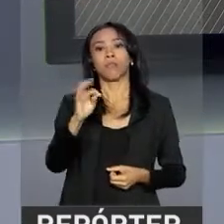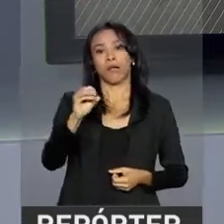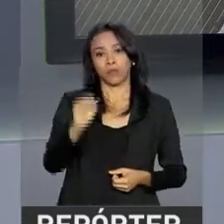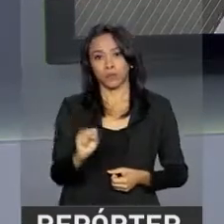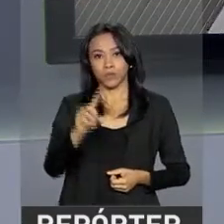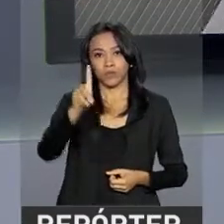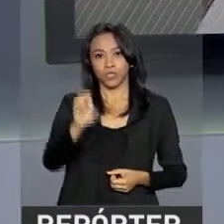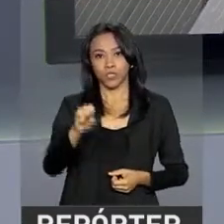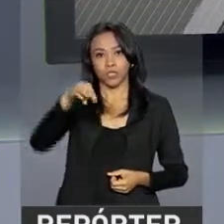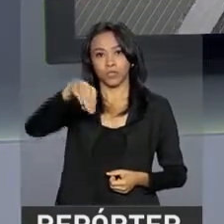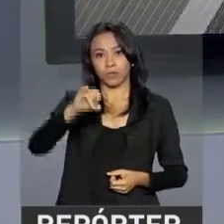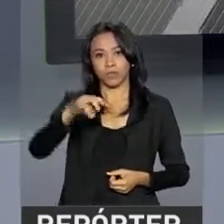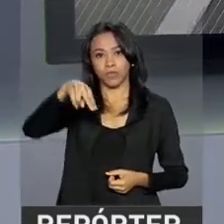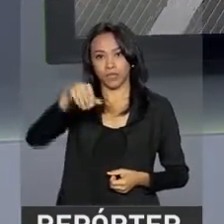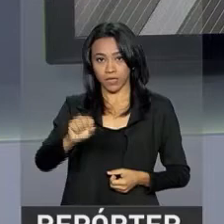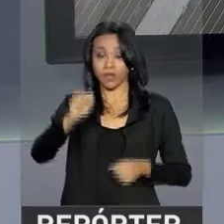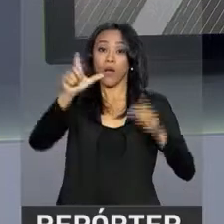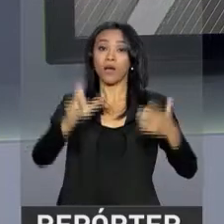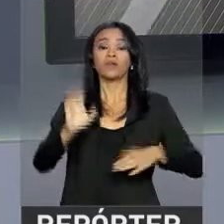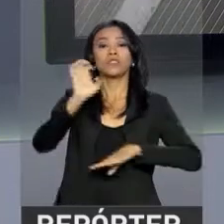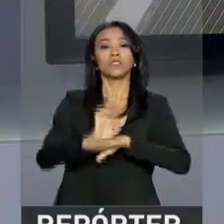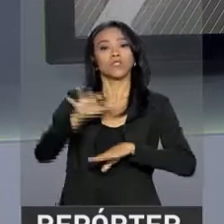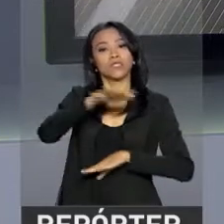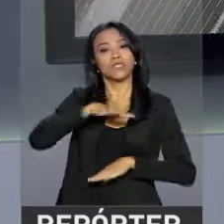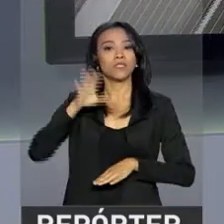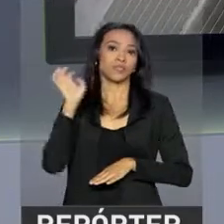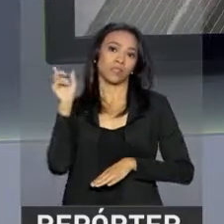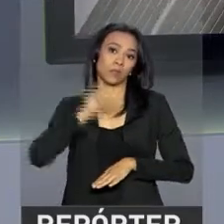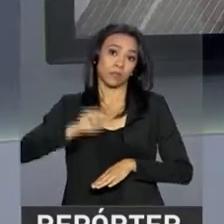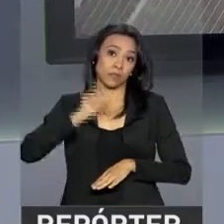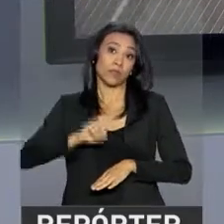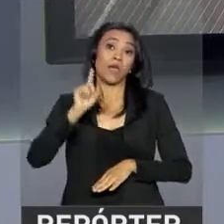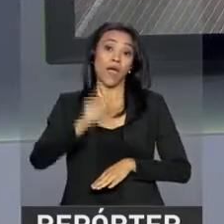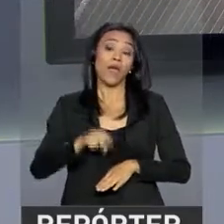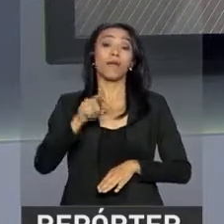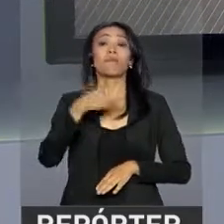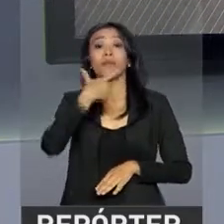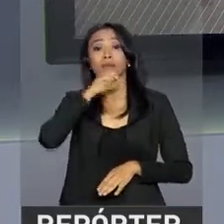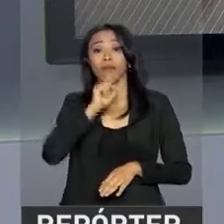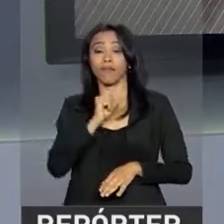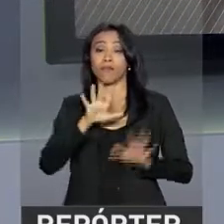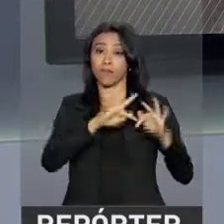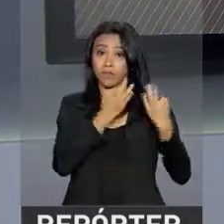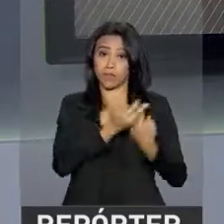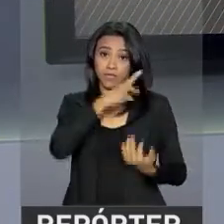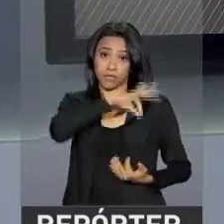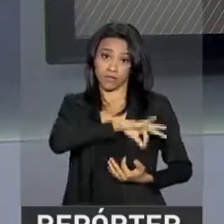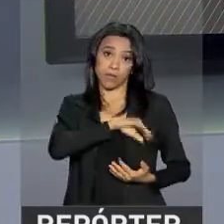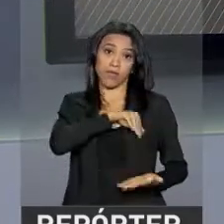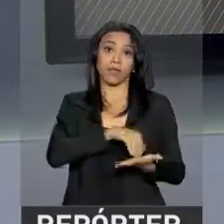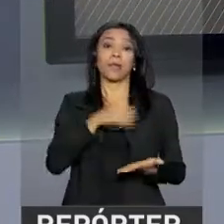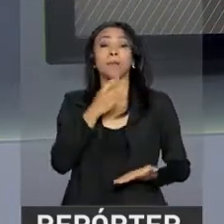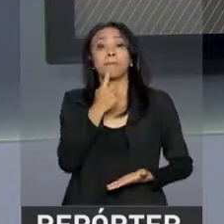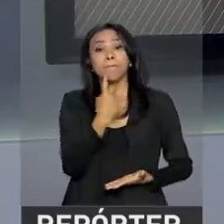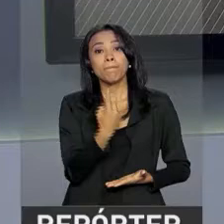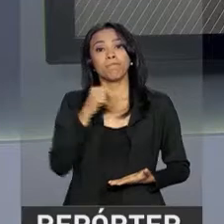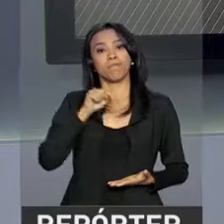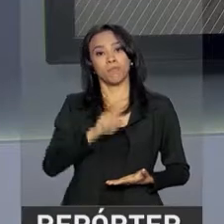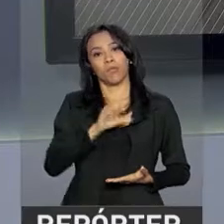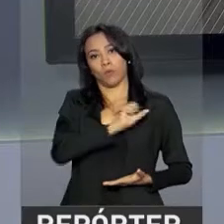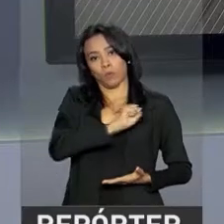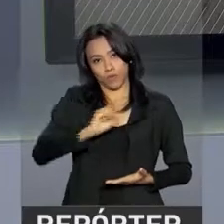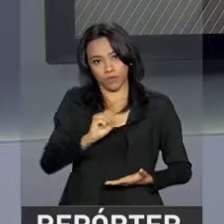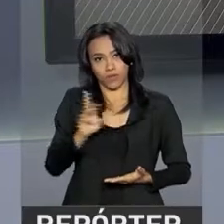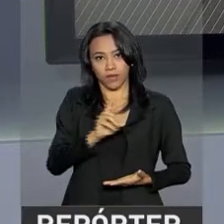triângulo mineiro os imóveis são para famílias da faixa 1 do programa com renda mensal de até 1.800 reais durante o